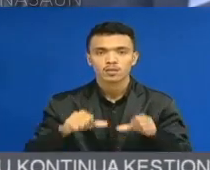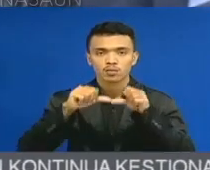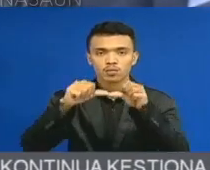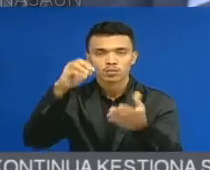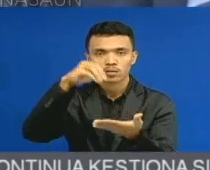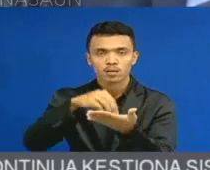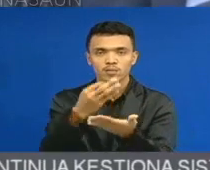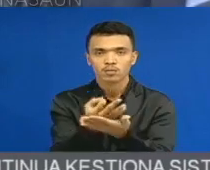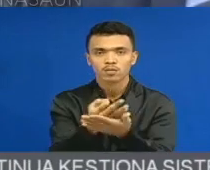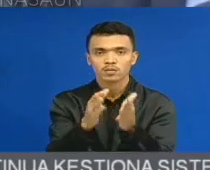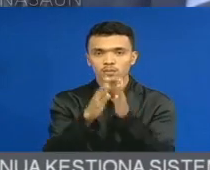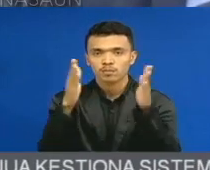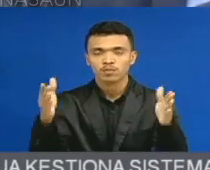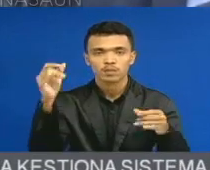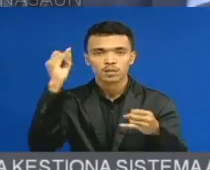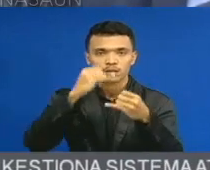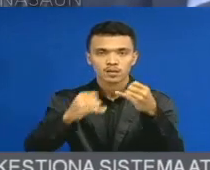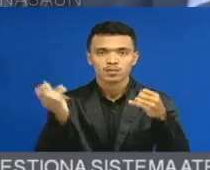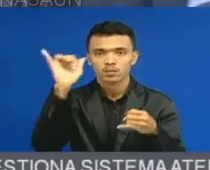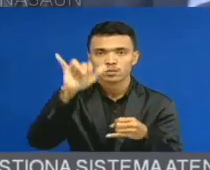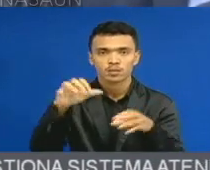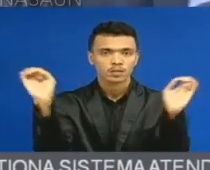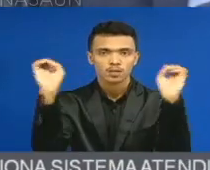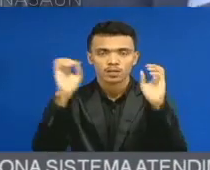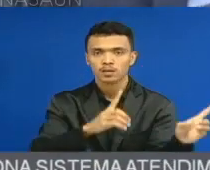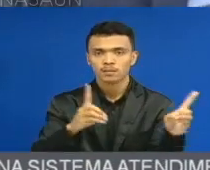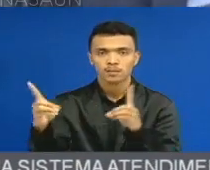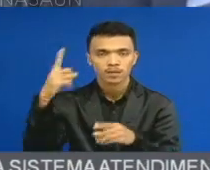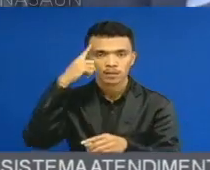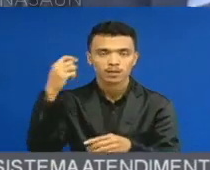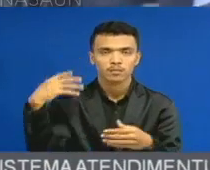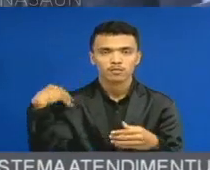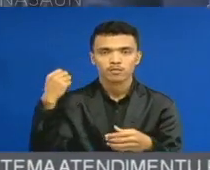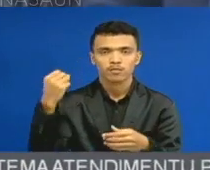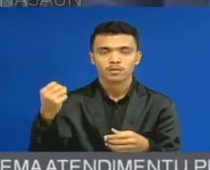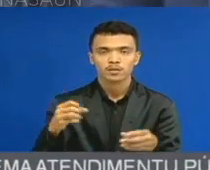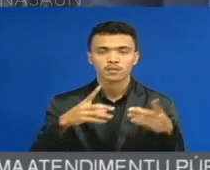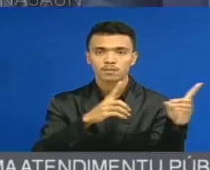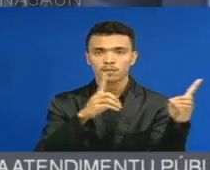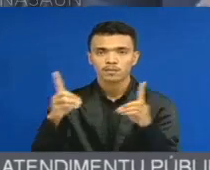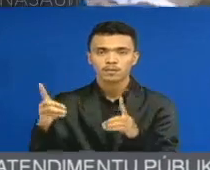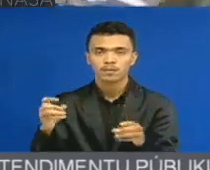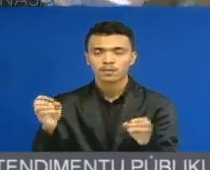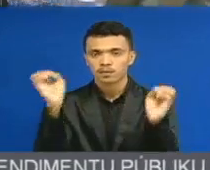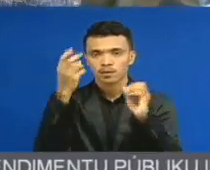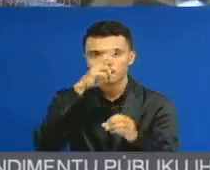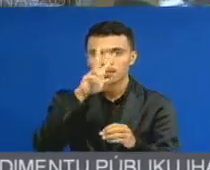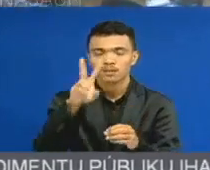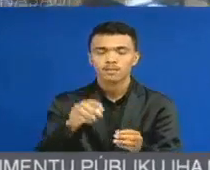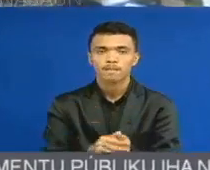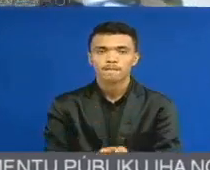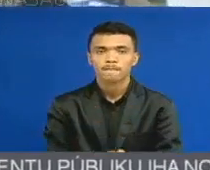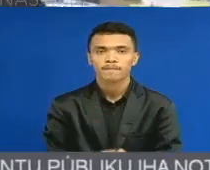tal sambot e cosmai sira la bela executa tamba bita execução neve que e tabela reta um sistema mané.